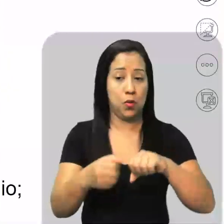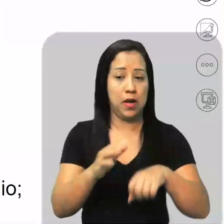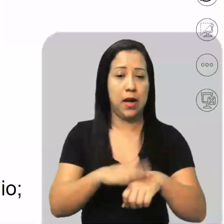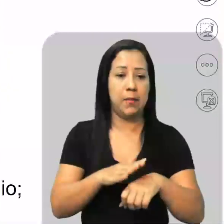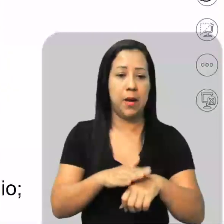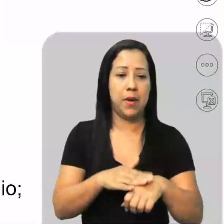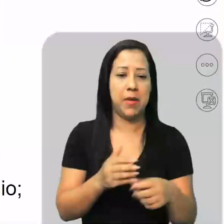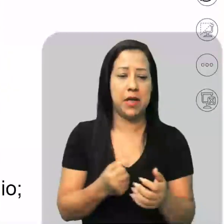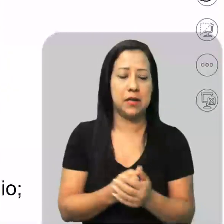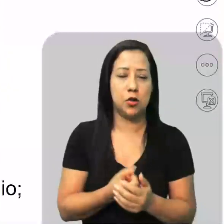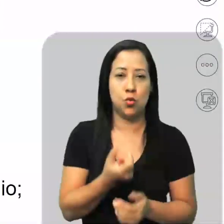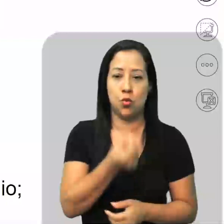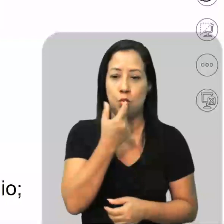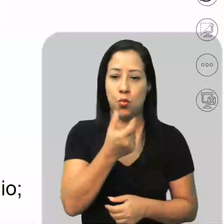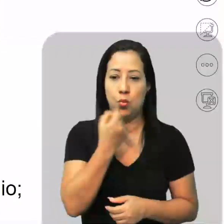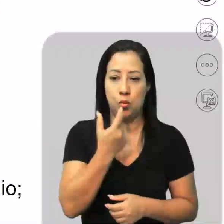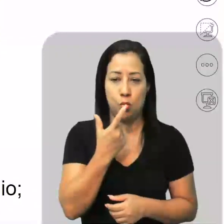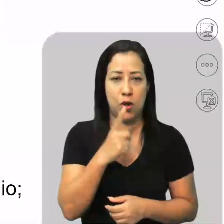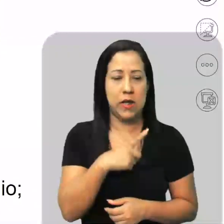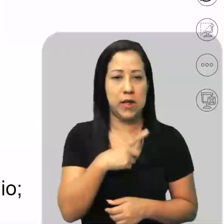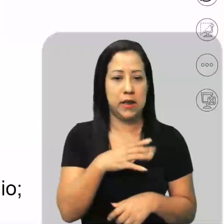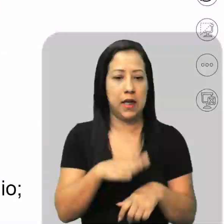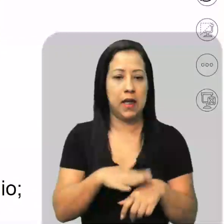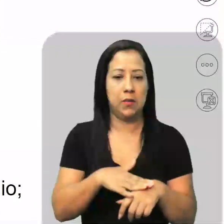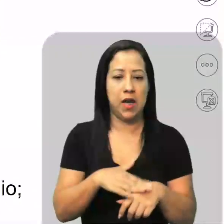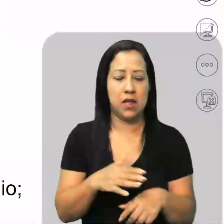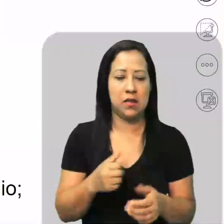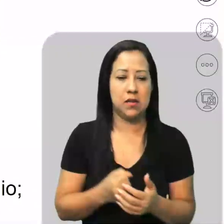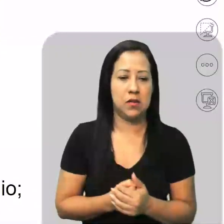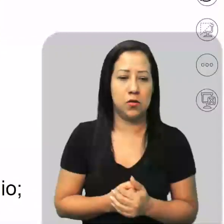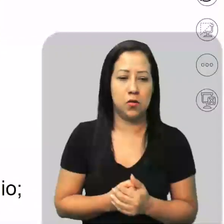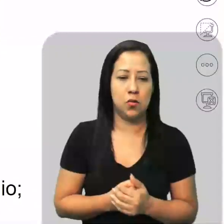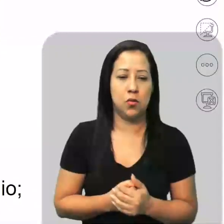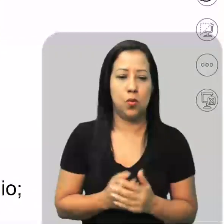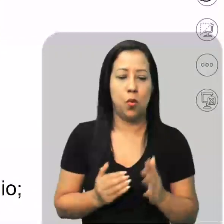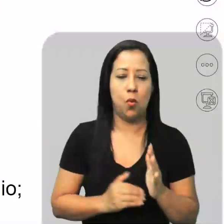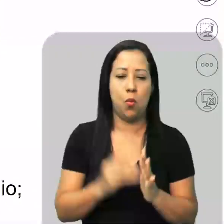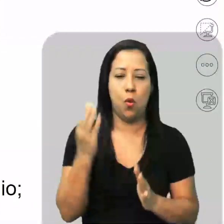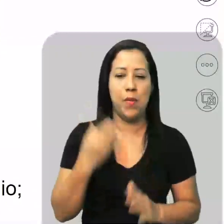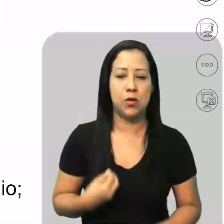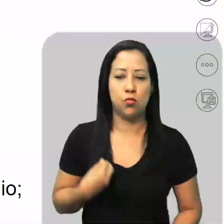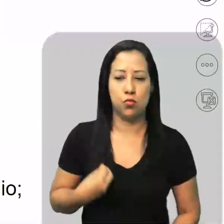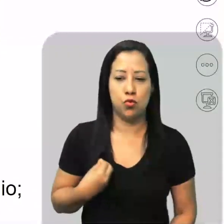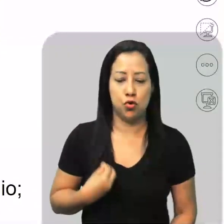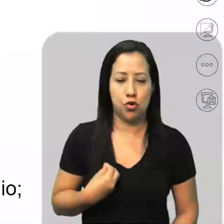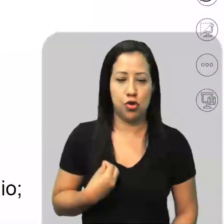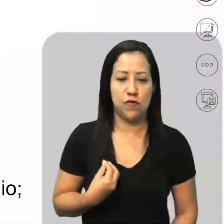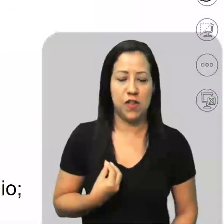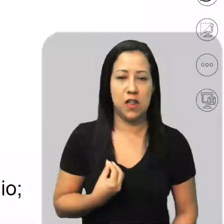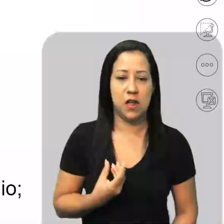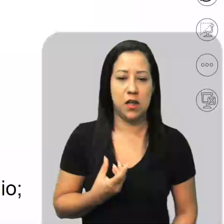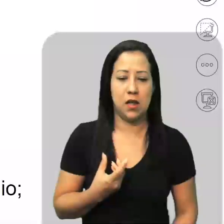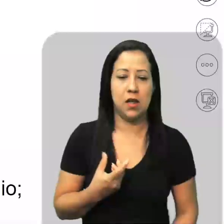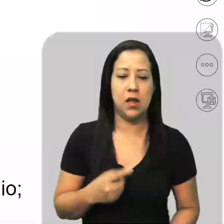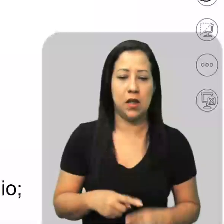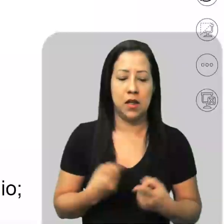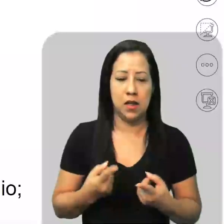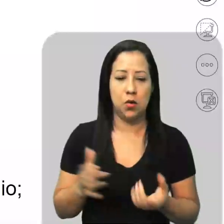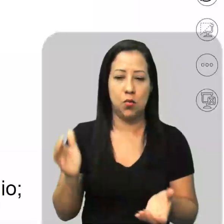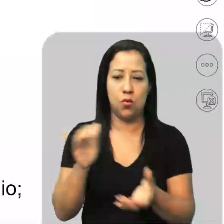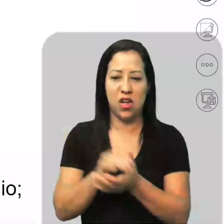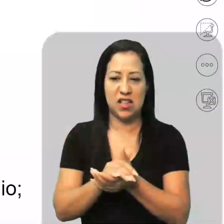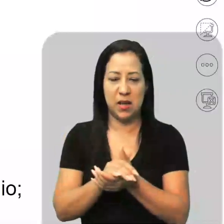lazer e casamento tardio. Fácil, né? Isso aí é muito mais fácil que arrumar emprego no Brasil.